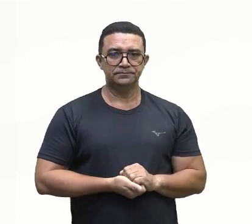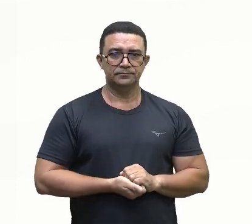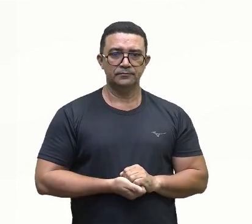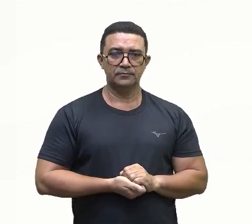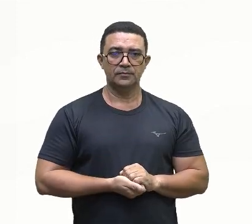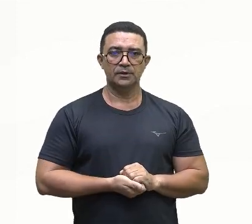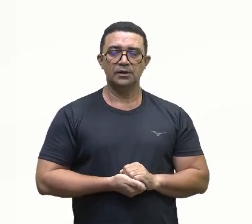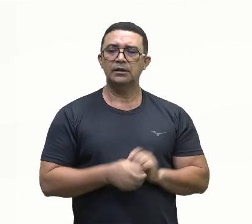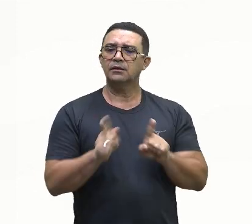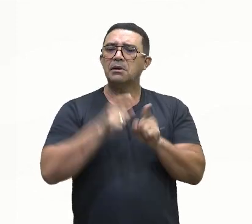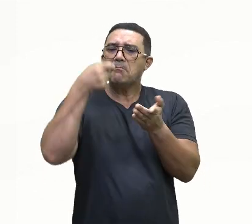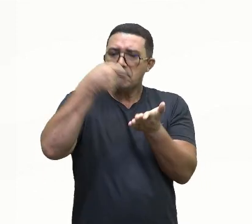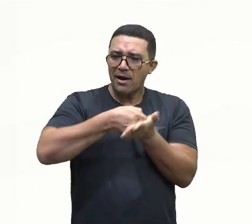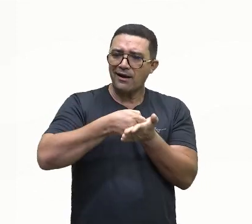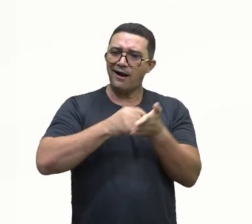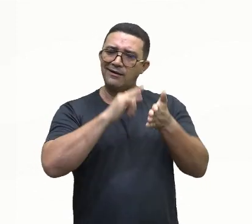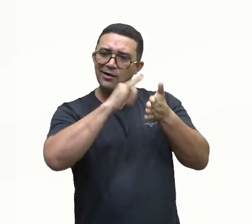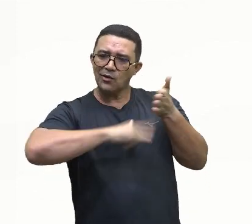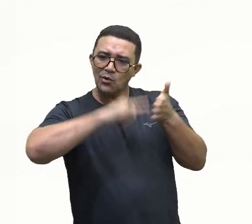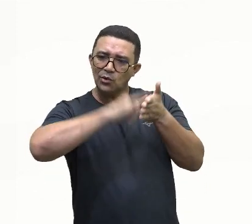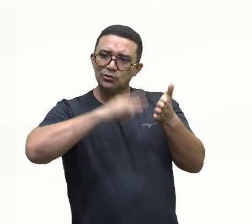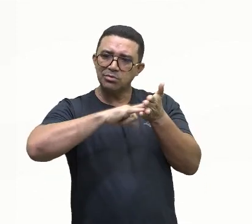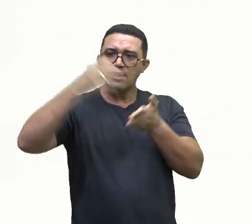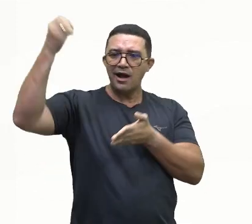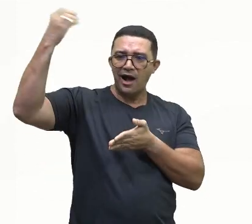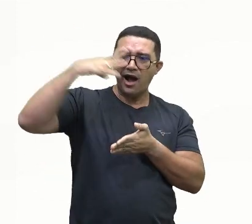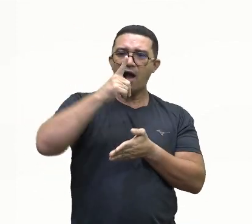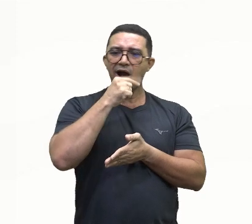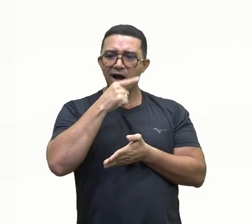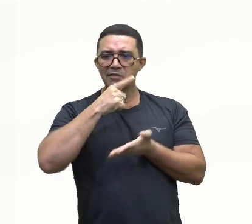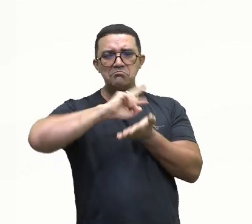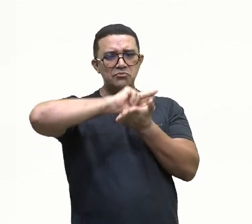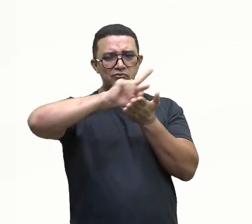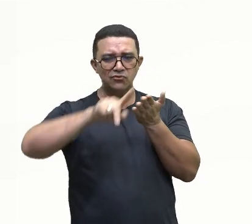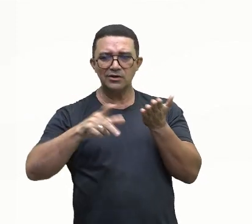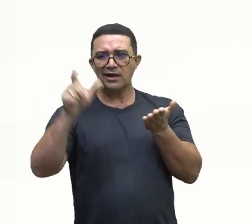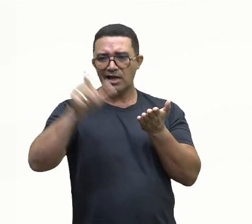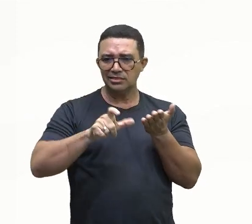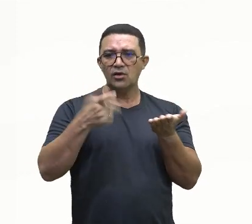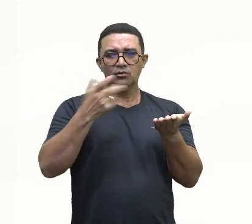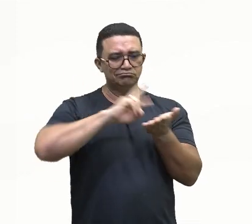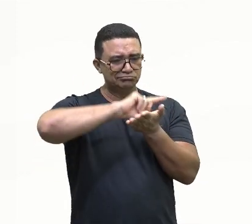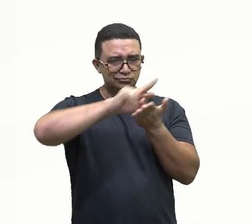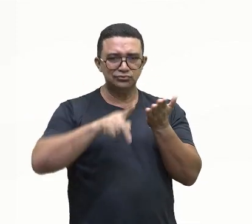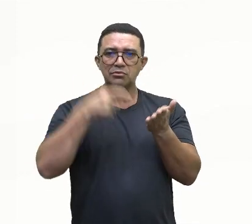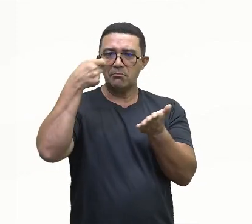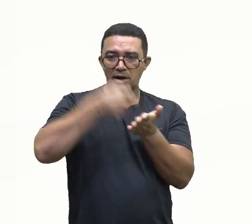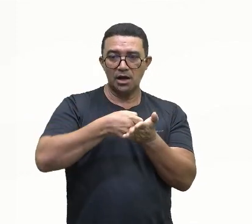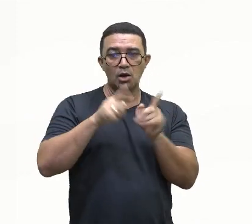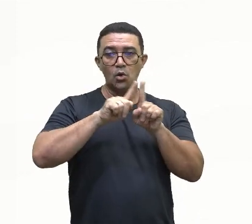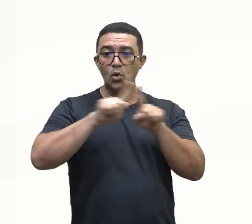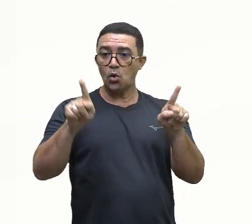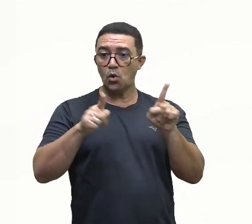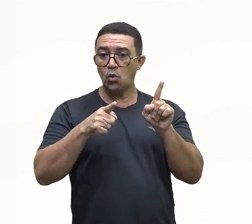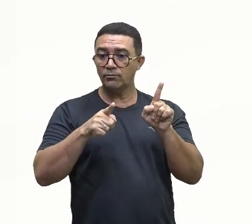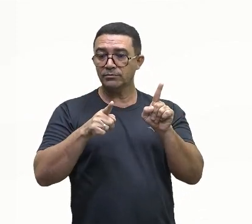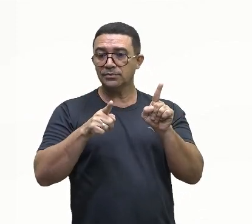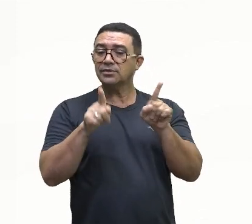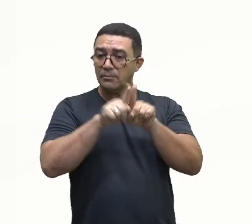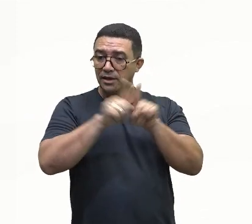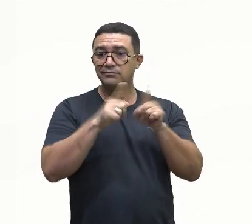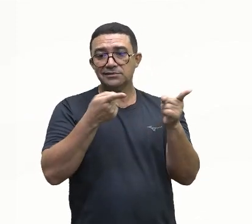pagar as contas em dia ou antecipar o pagamento. Por que a gente colocou aqui pagar as contas em